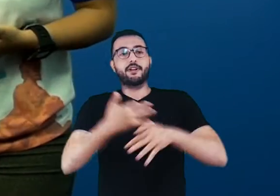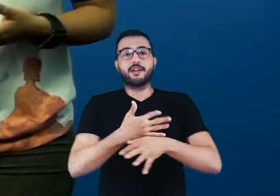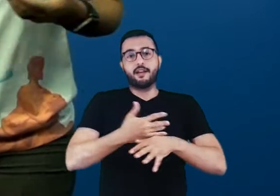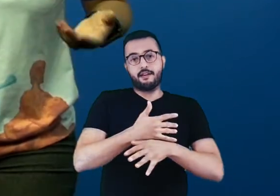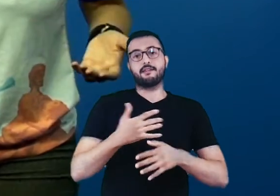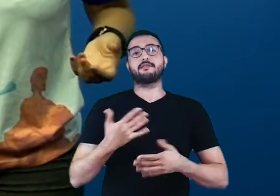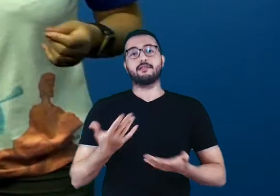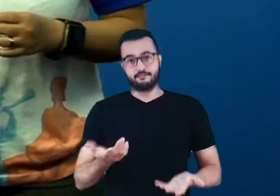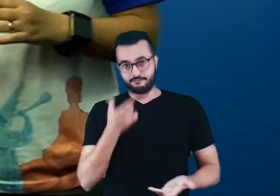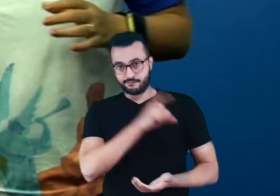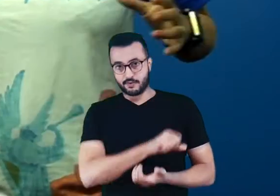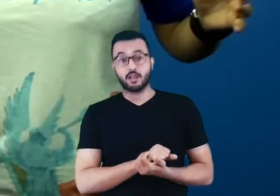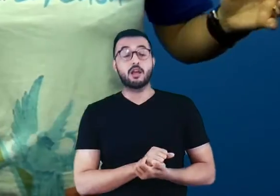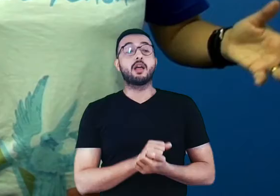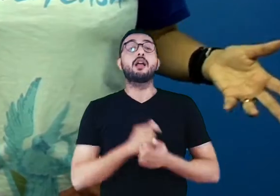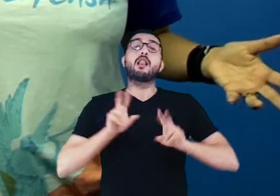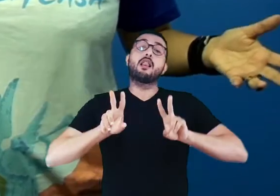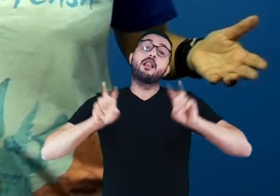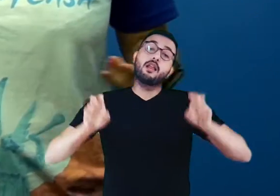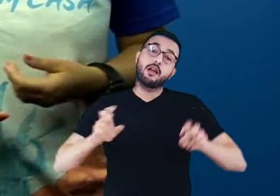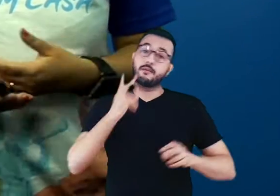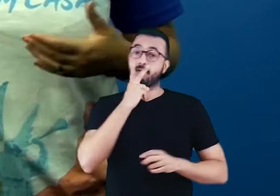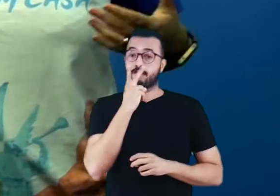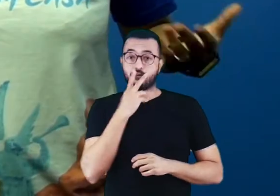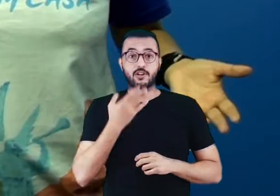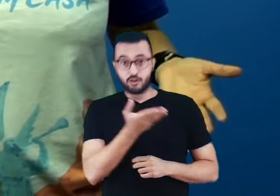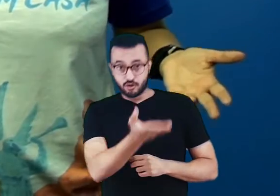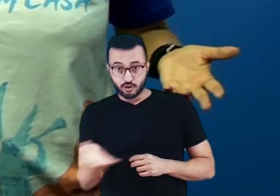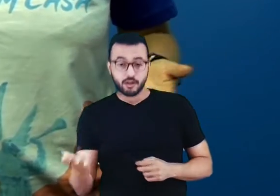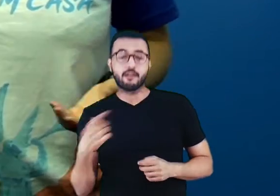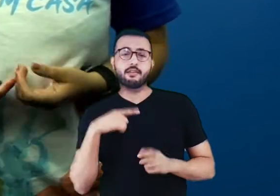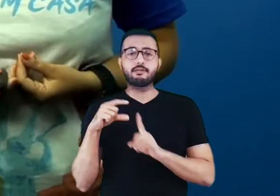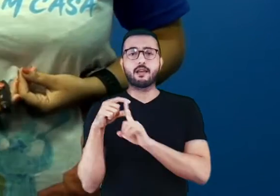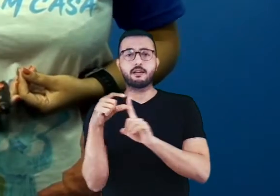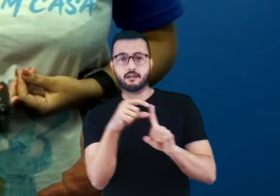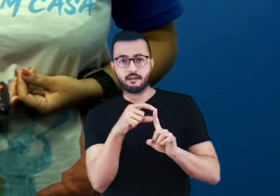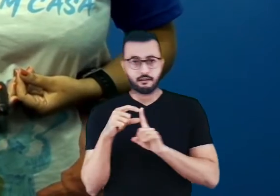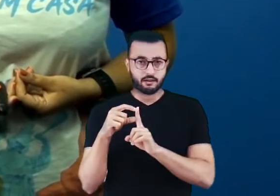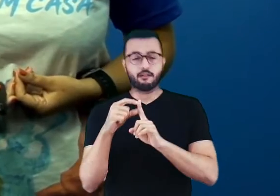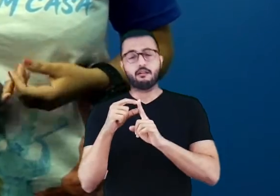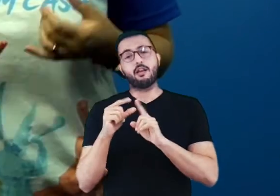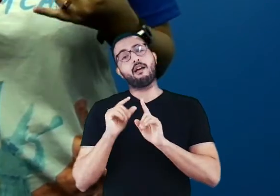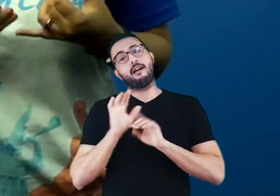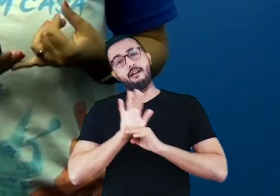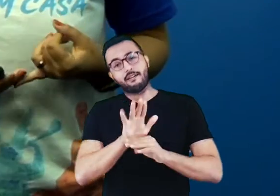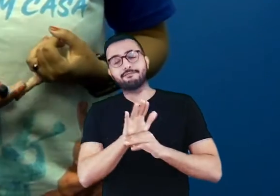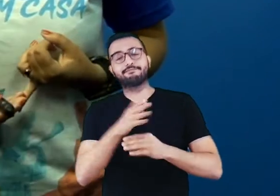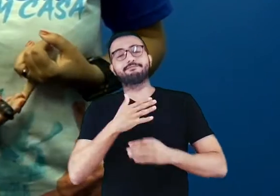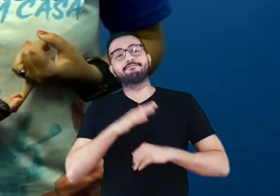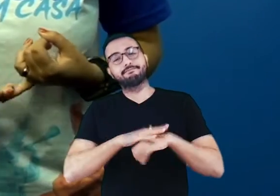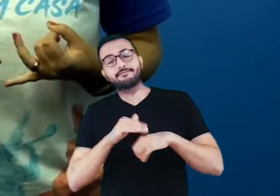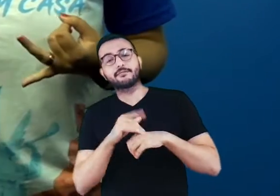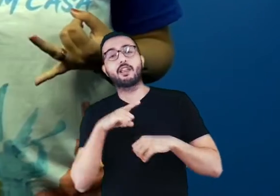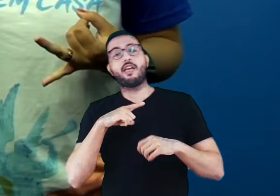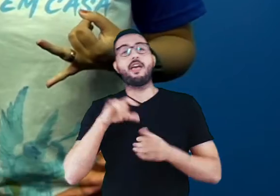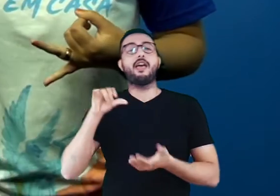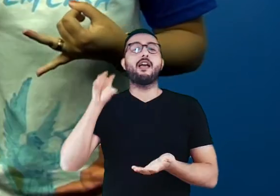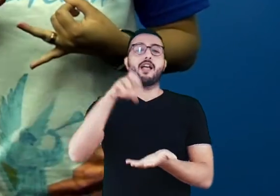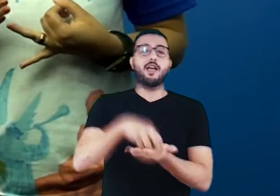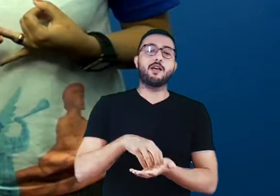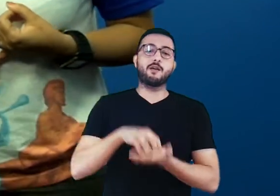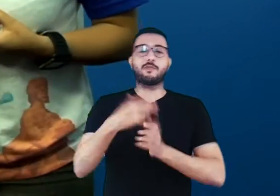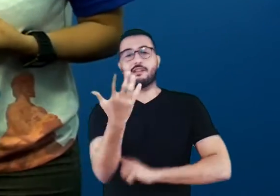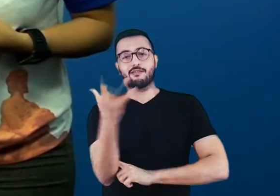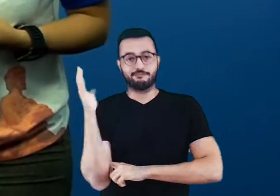de cidade. O nosso lema é Vitória, entre os apelidos carinhosos que a nossa cidade recebe: capital da Zona da